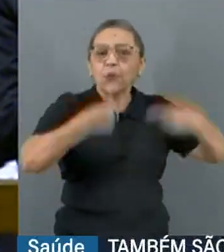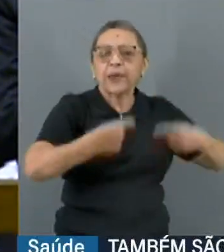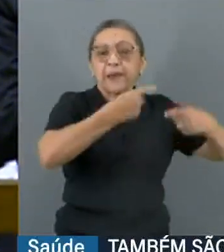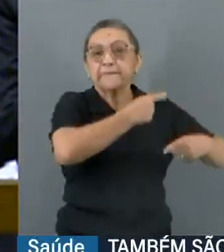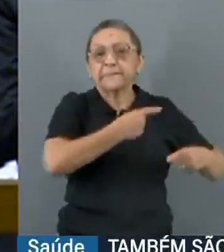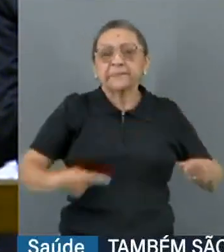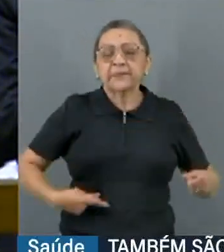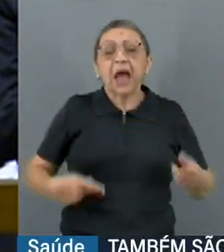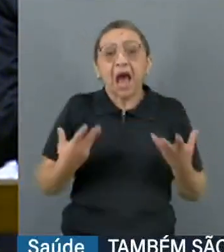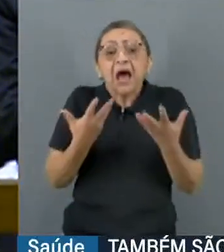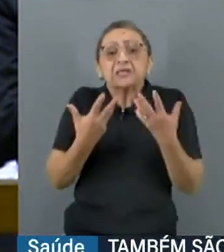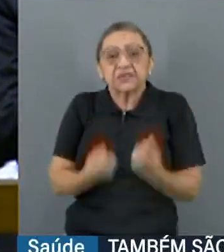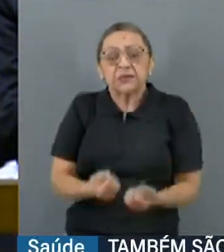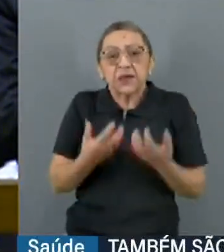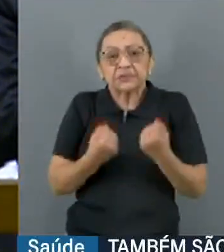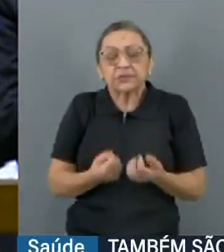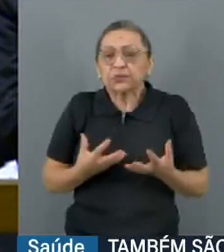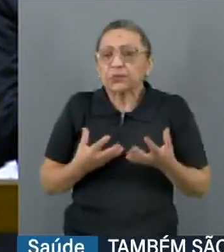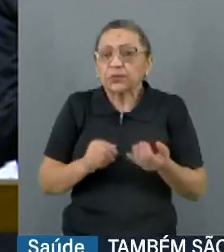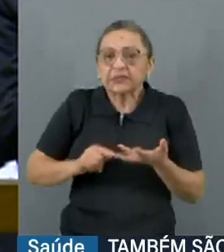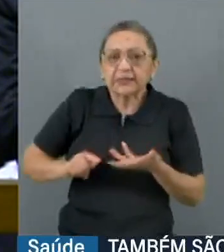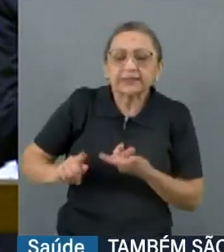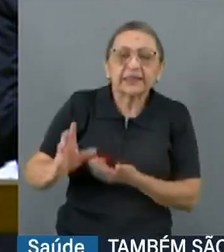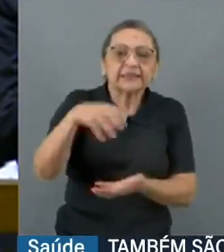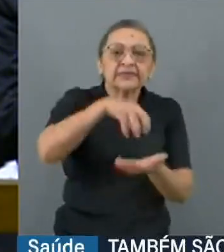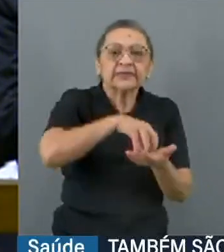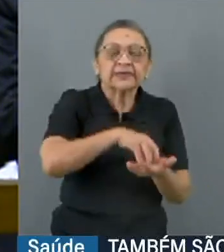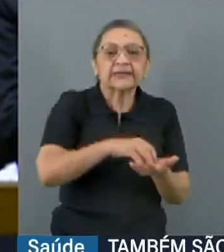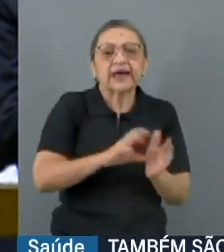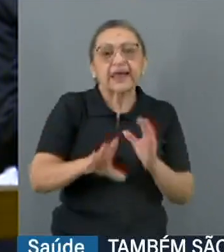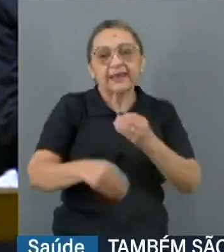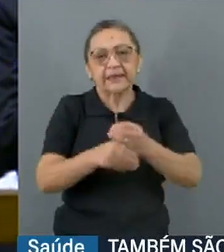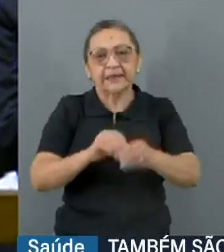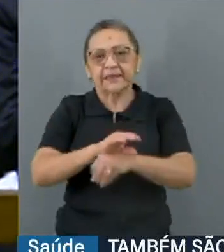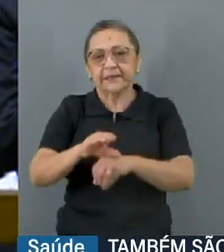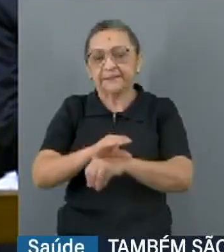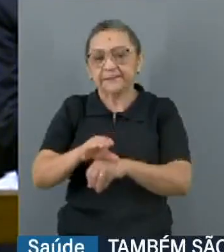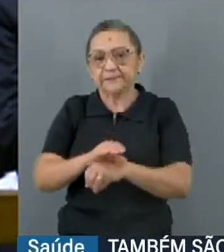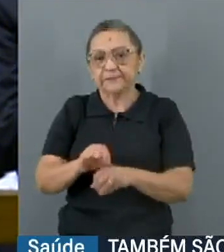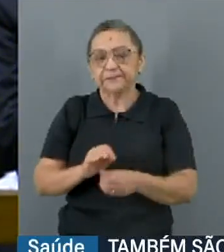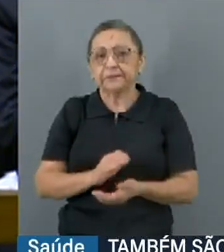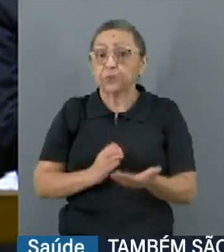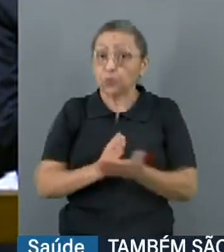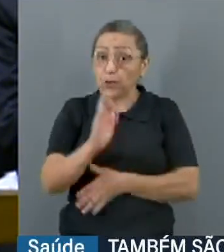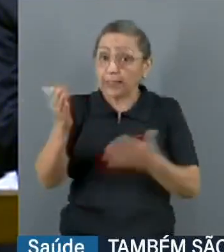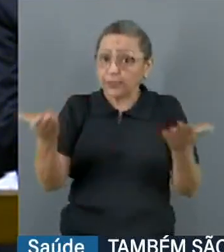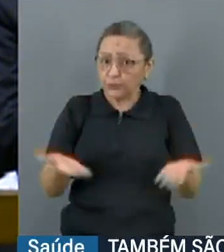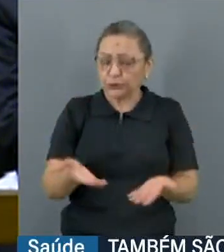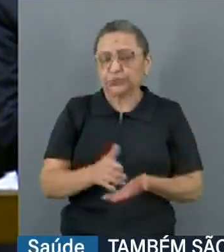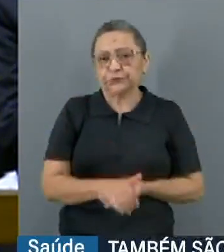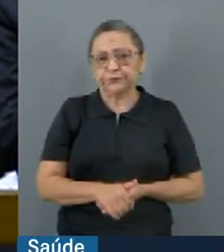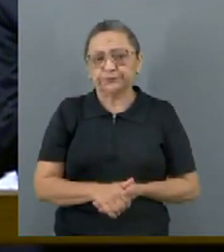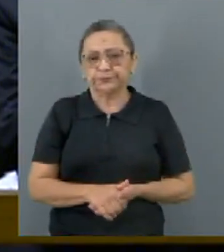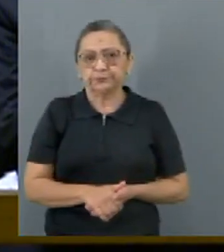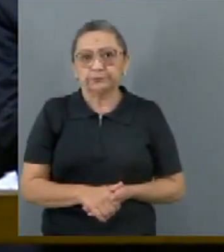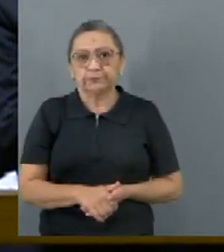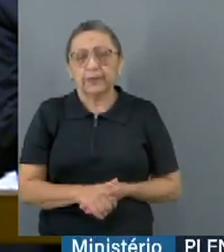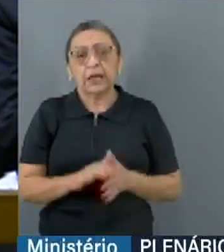abraçou as ideias centrais da emenda constitucional promulgada nesse momento.